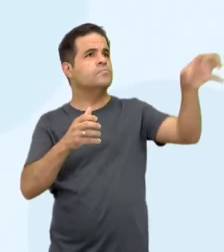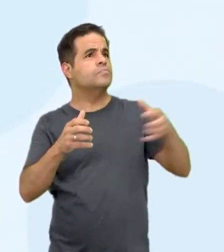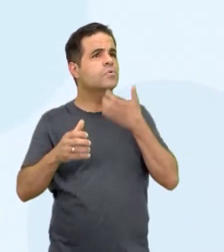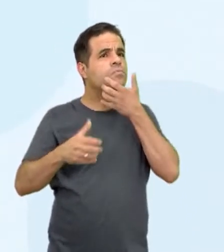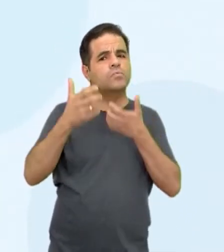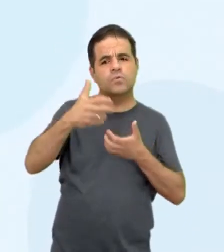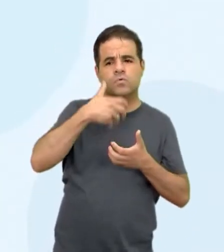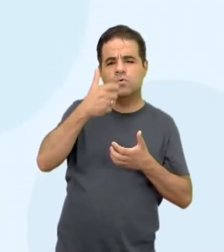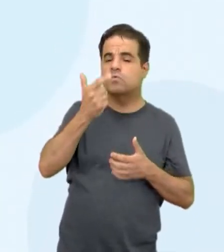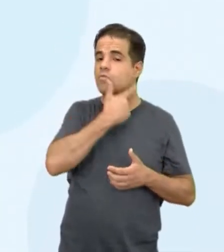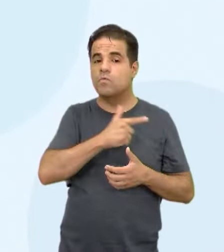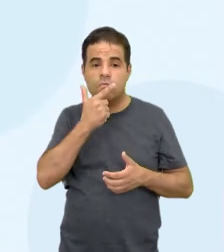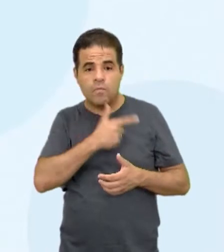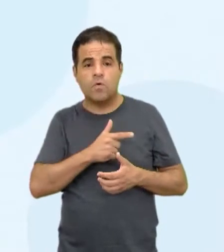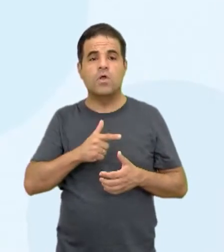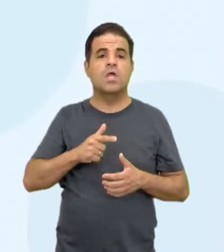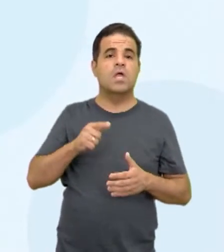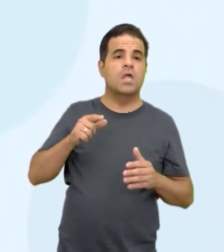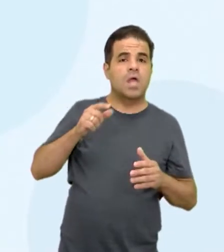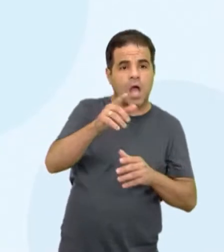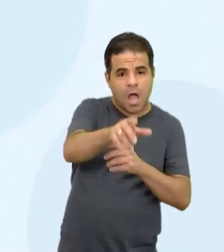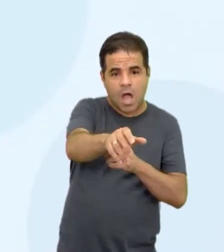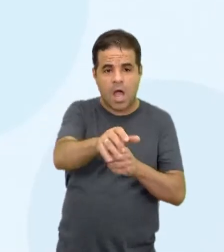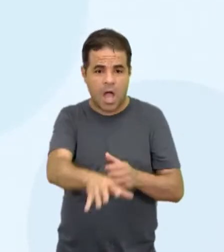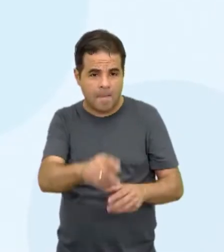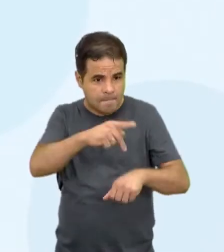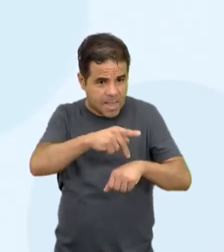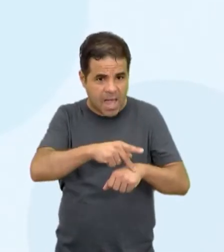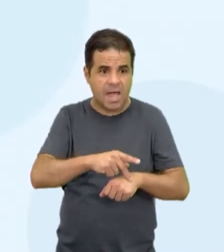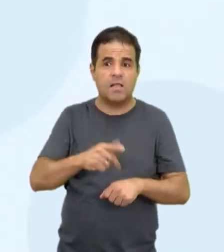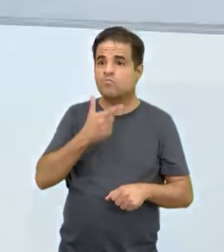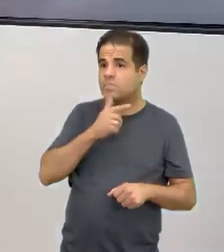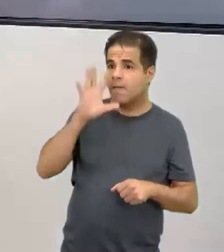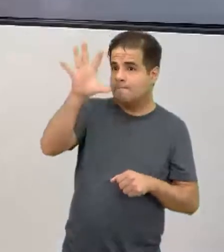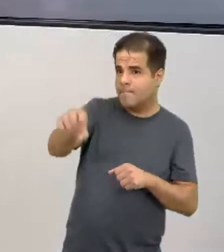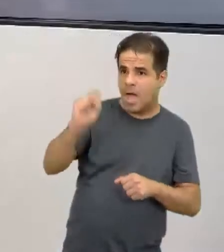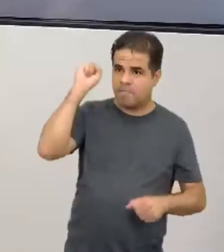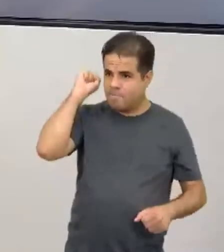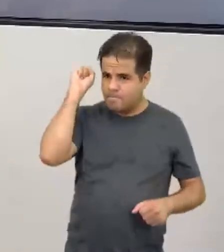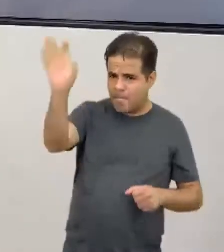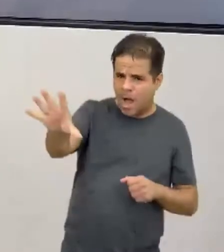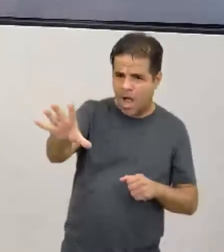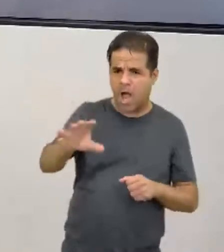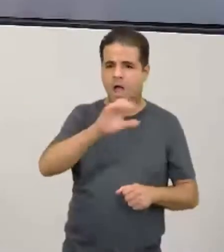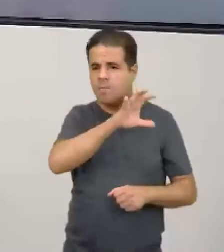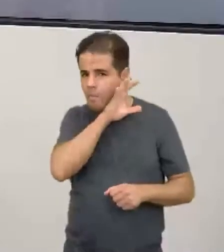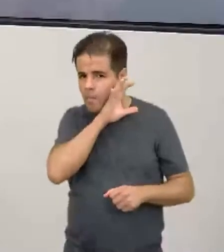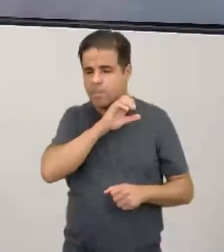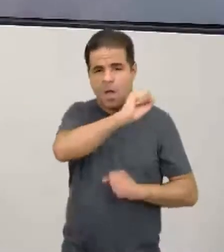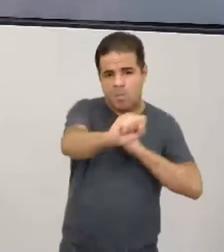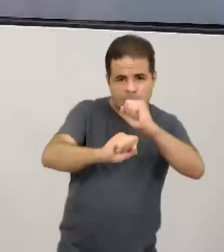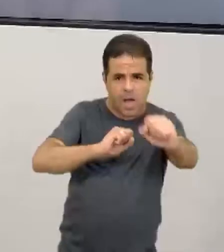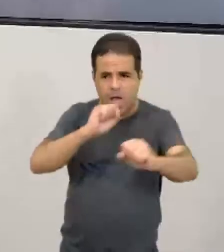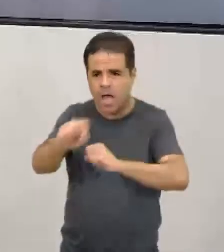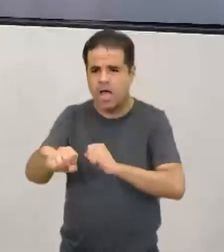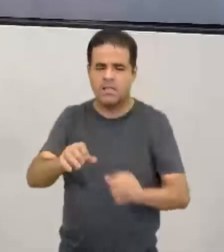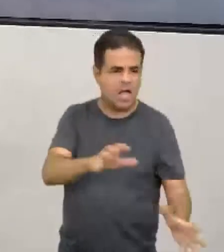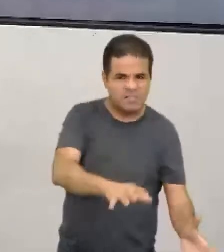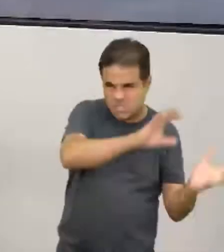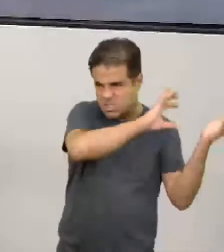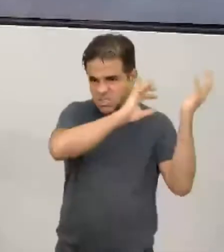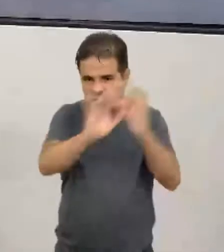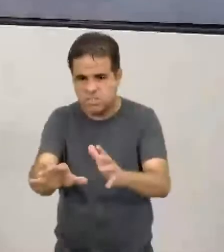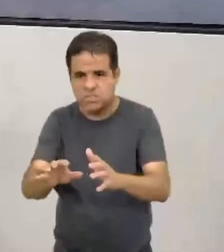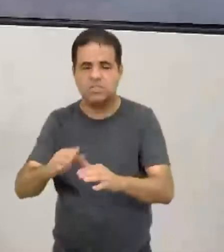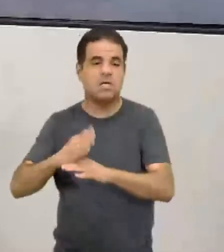legal, ele já abatia outros animais usando pedras. Então ele já tinha uma habilidade um pouco maior do que